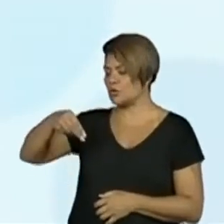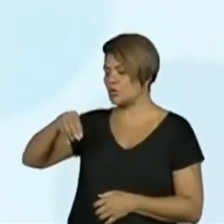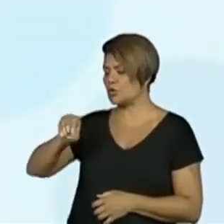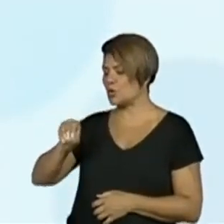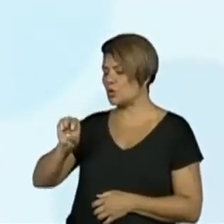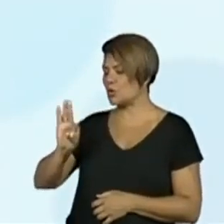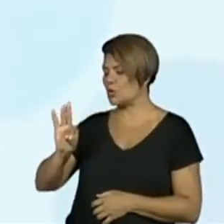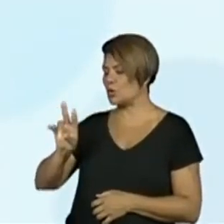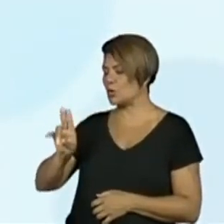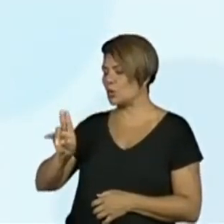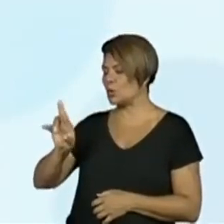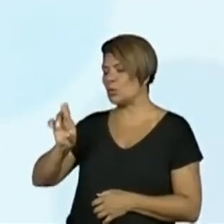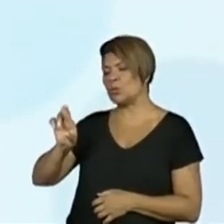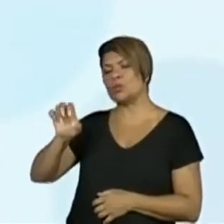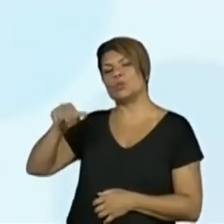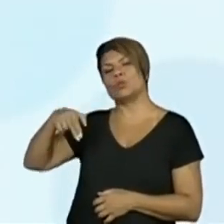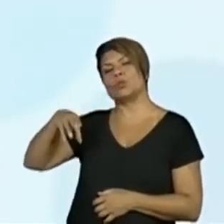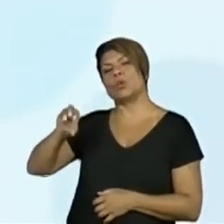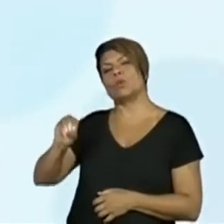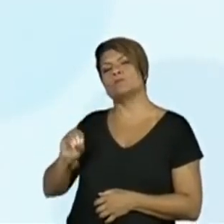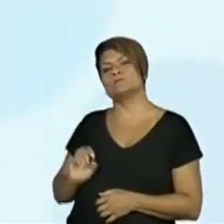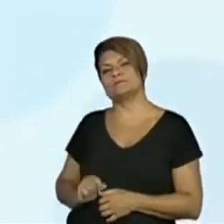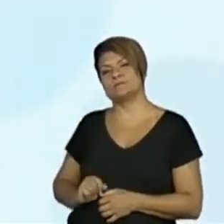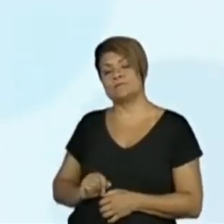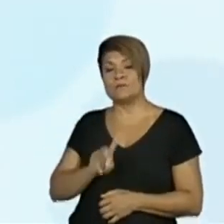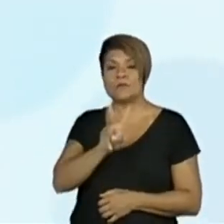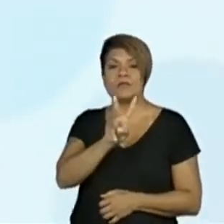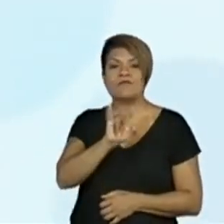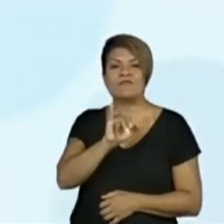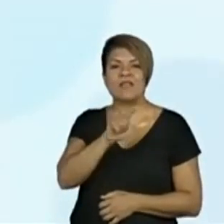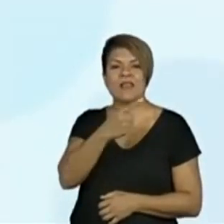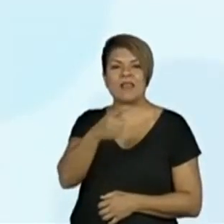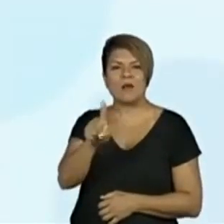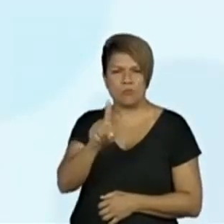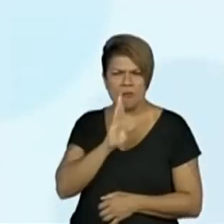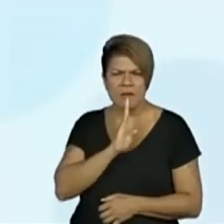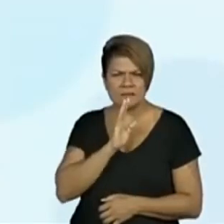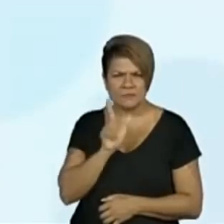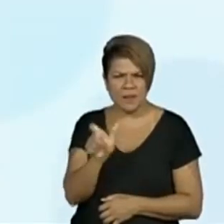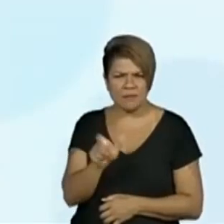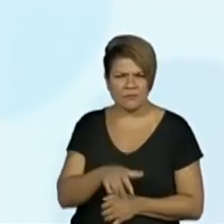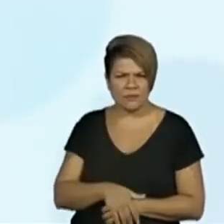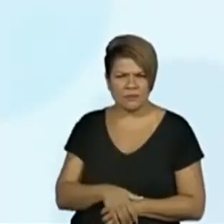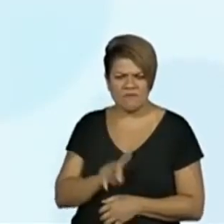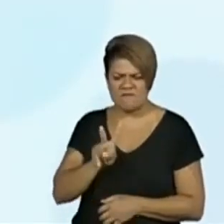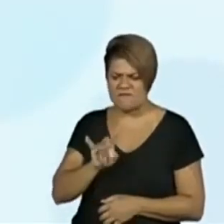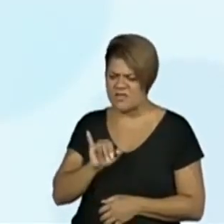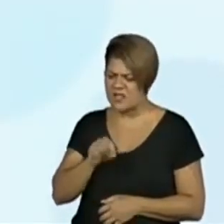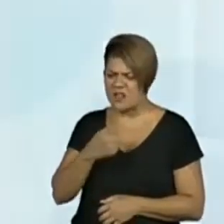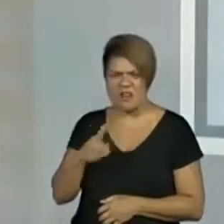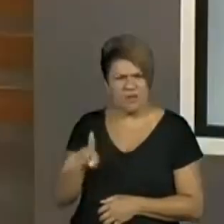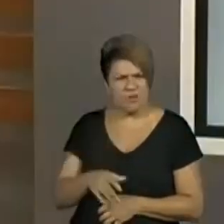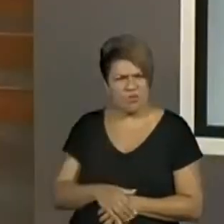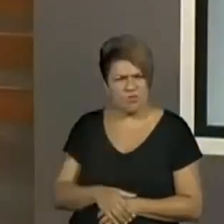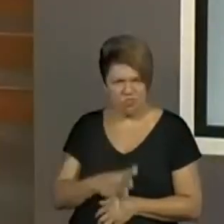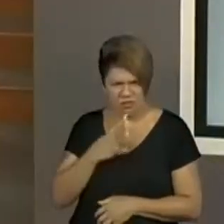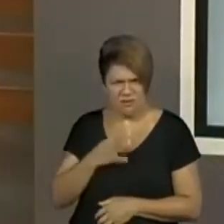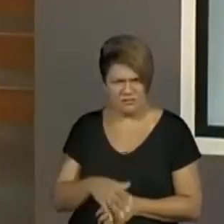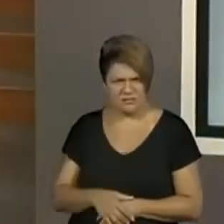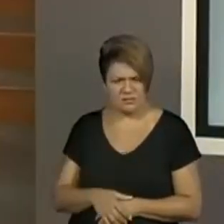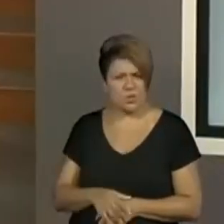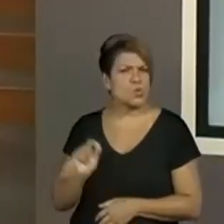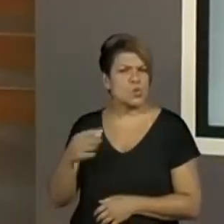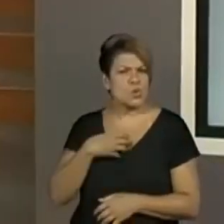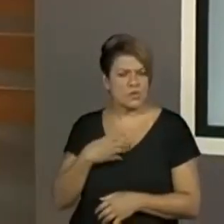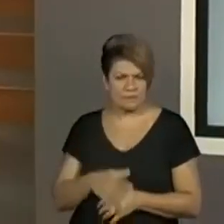crianças. Vilão noturno, o que um vilão faz? Qual é a característica desse personagem? Vilão? Então eu já tenho o mago